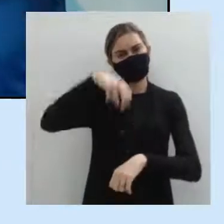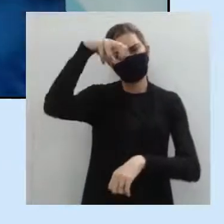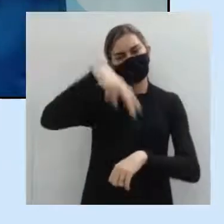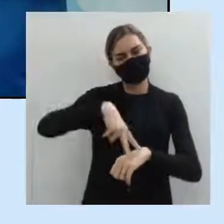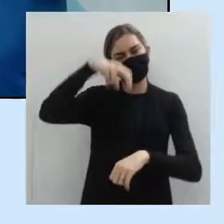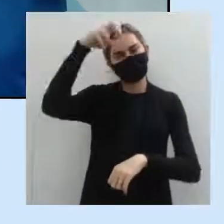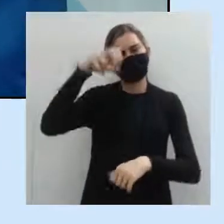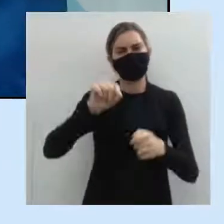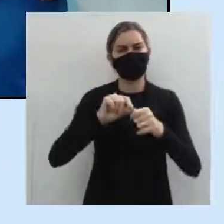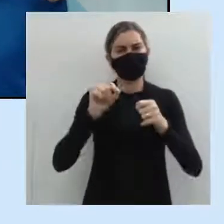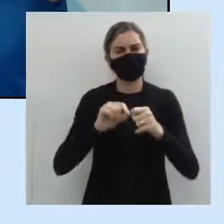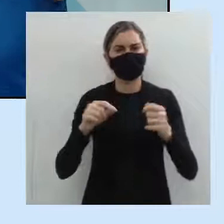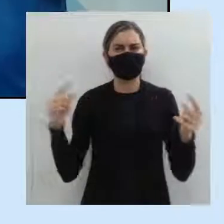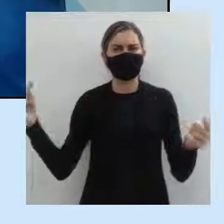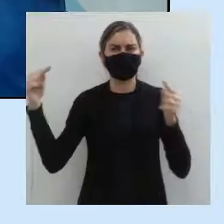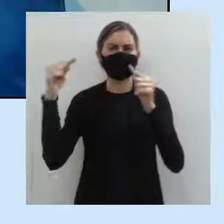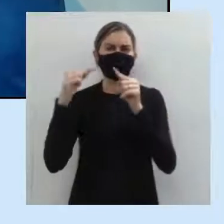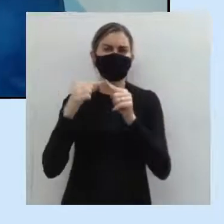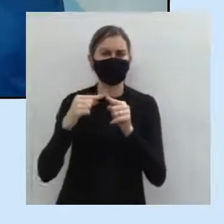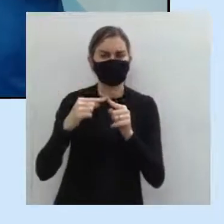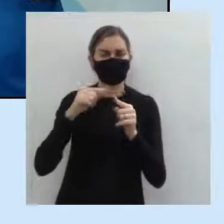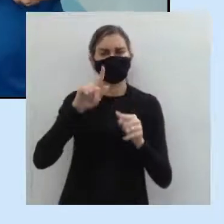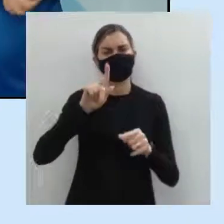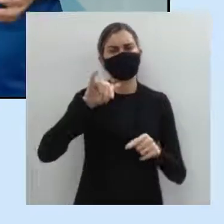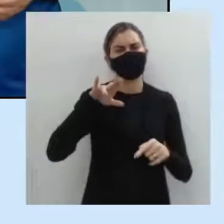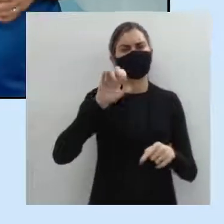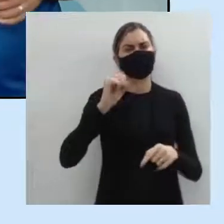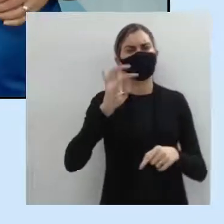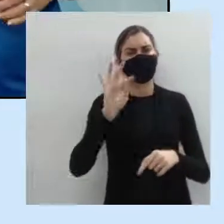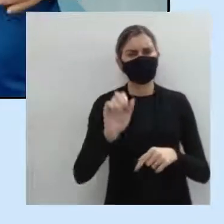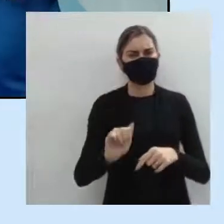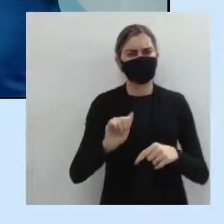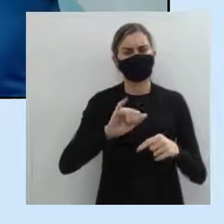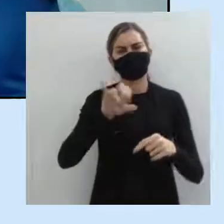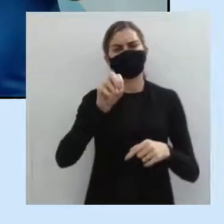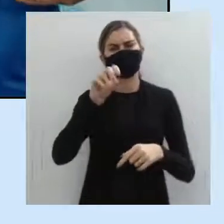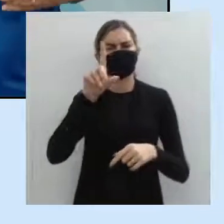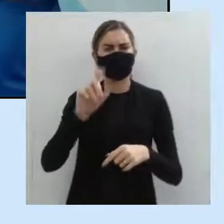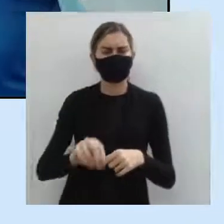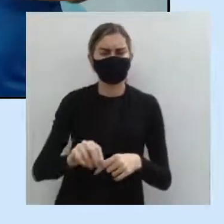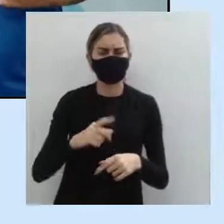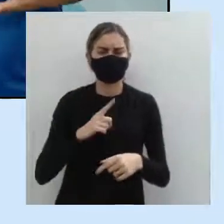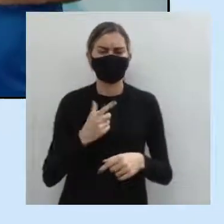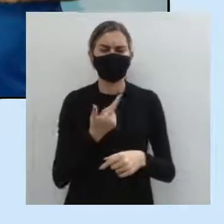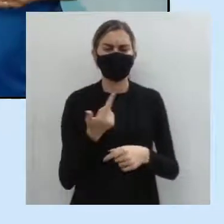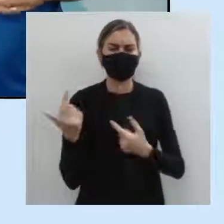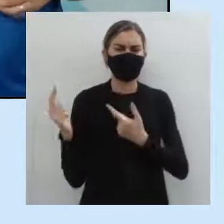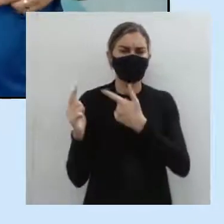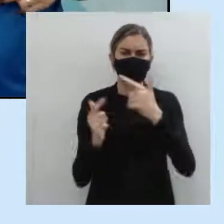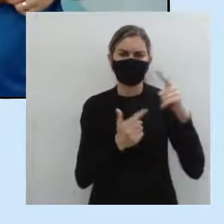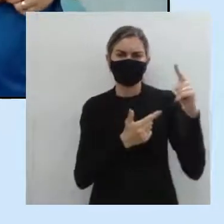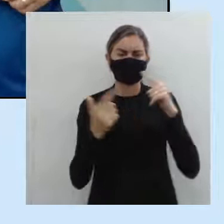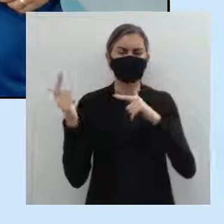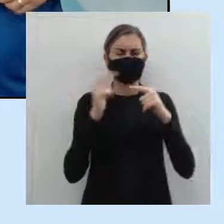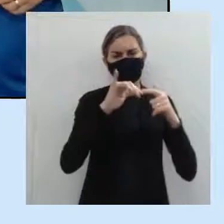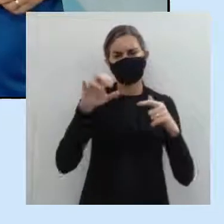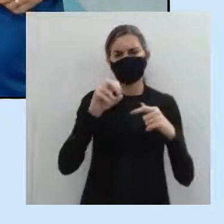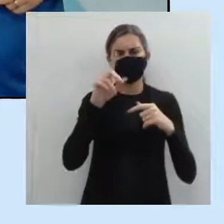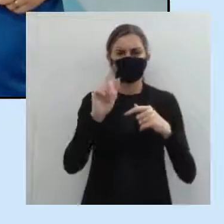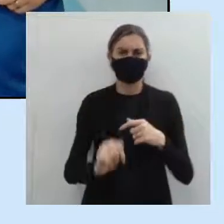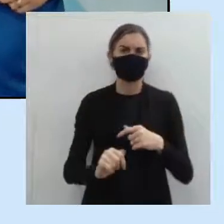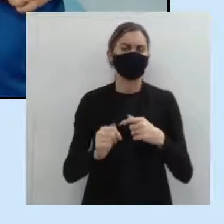vai lá, está fazendo aí uma relação da ginástica com o jogo. E tem outras séries de jogos que tem hoje no